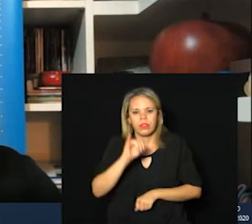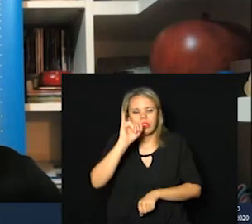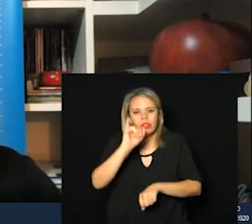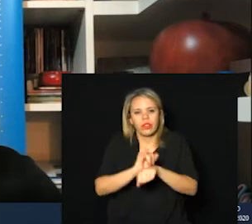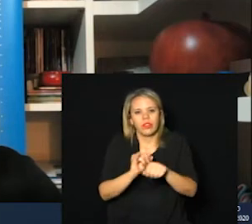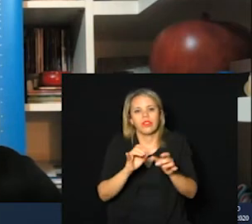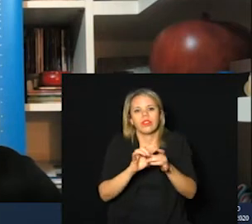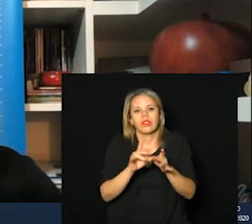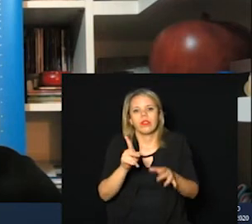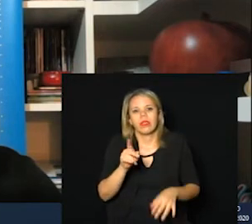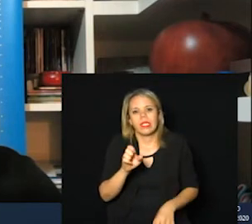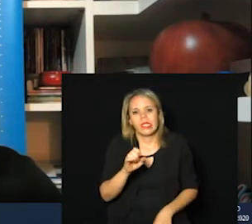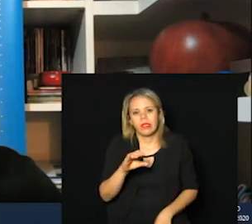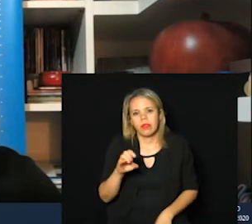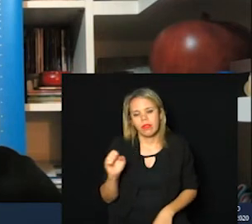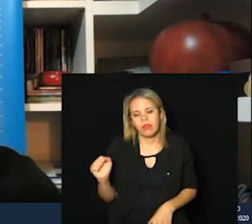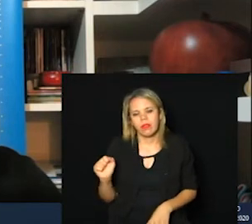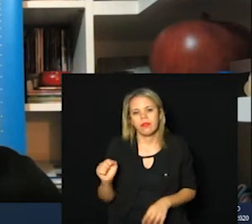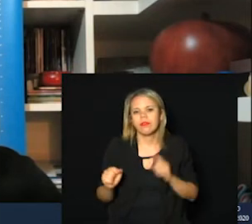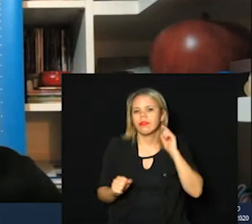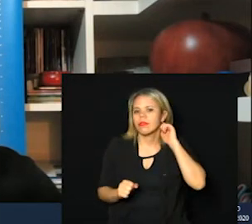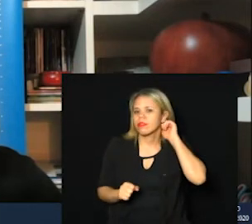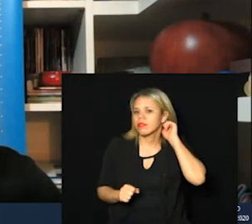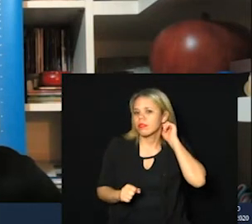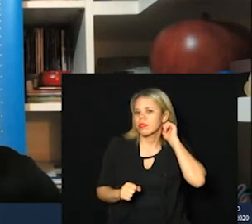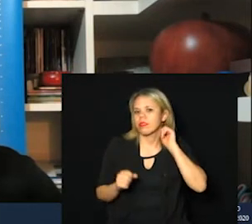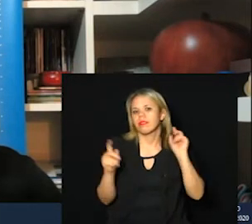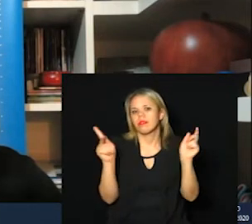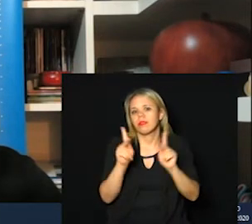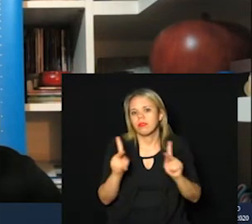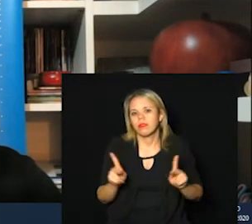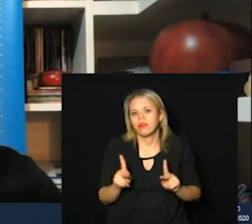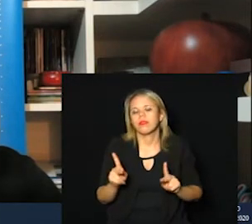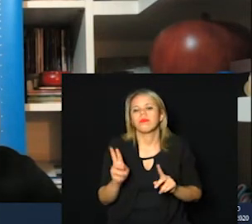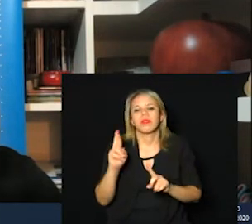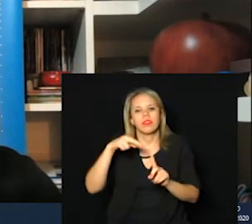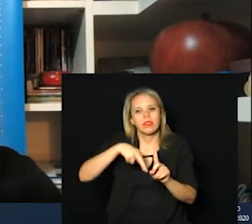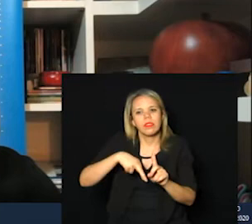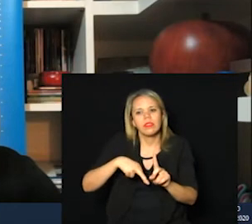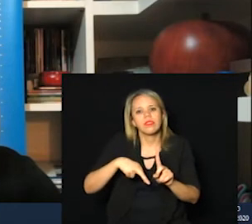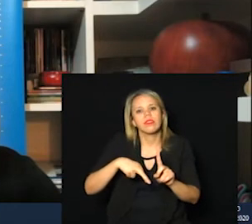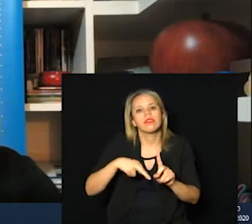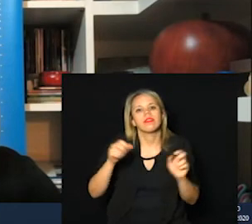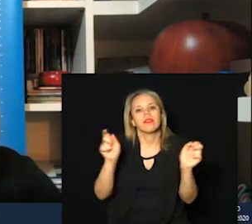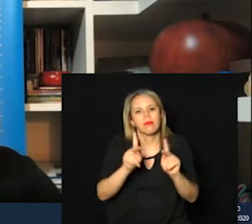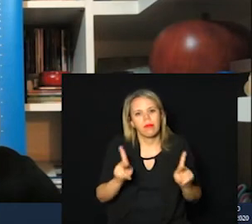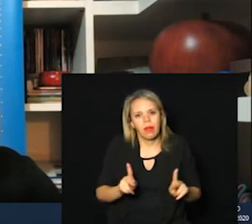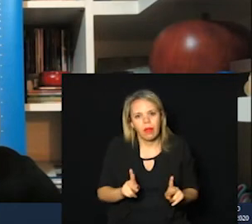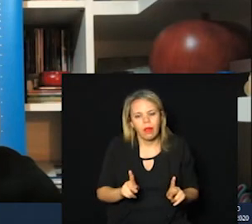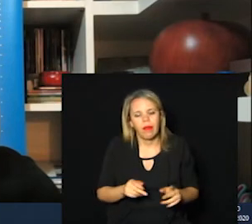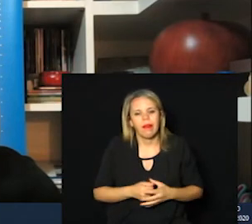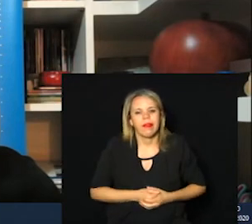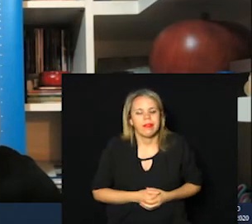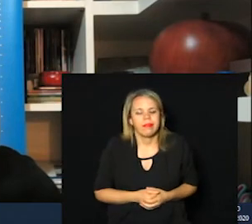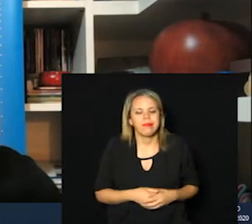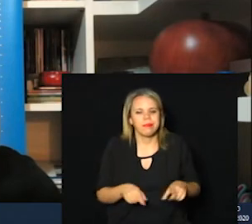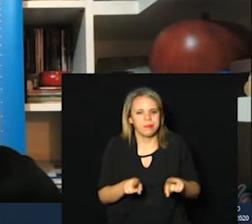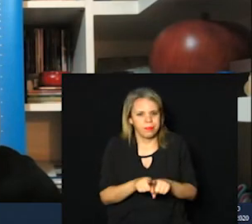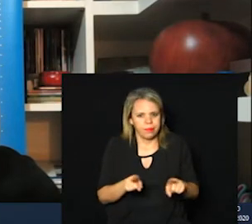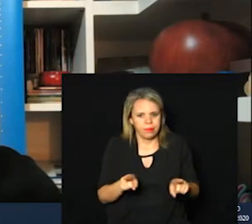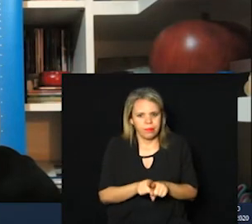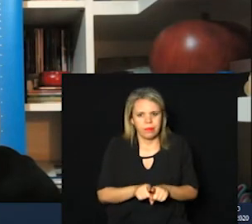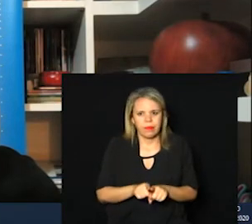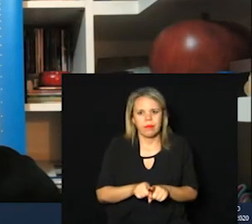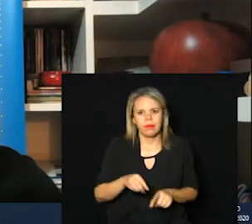da embaixadora da Paz pelo Círculo Universal dos Embaixadores da Paz, né? E também